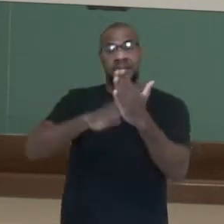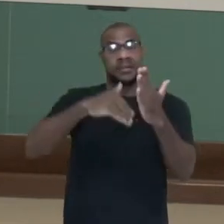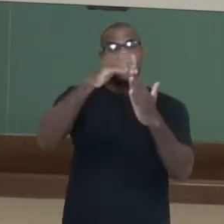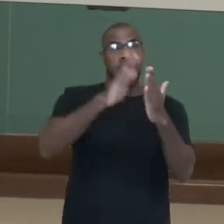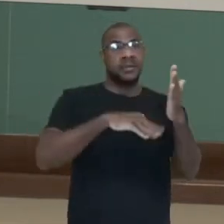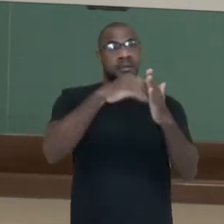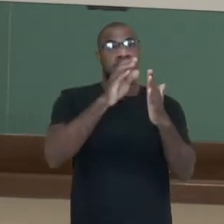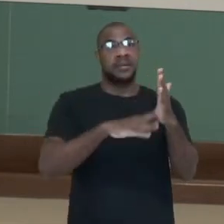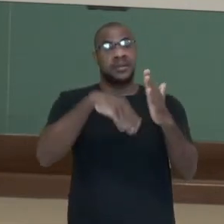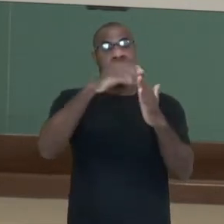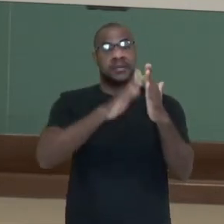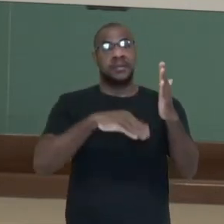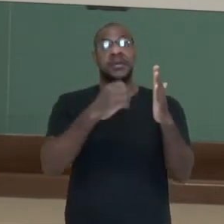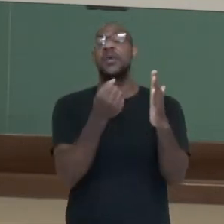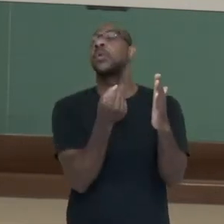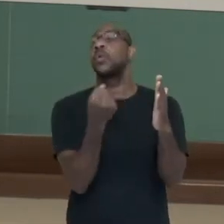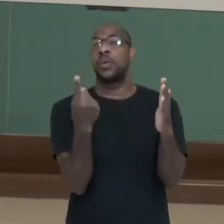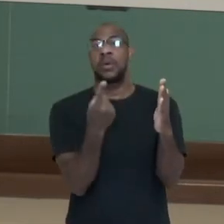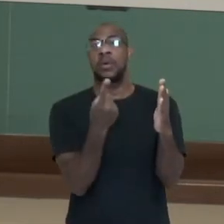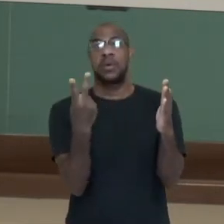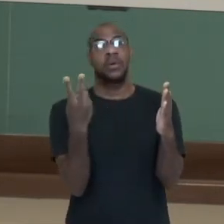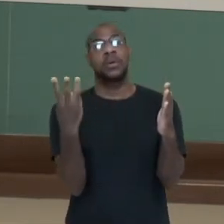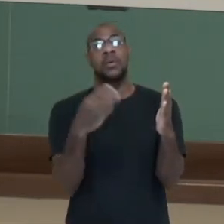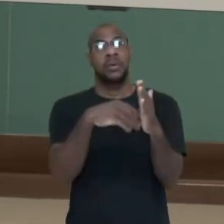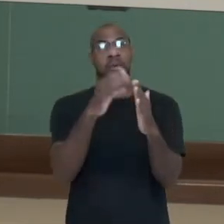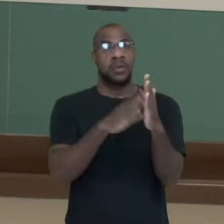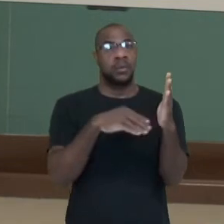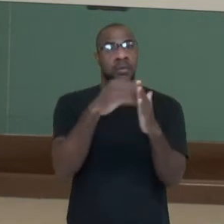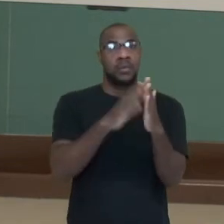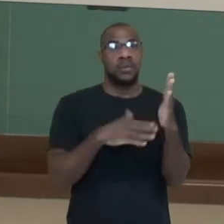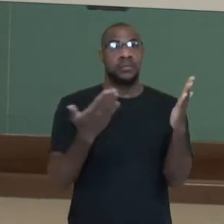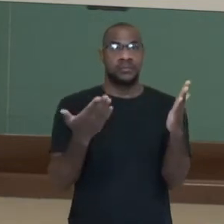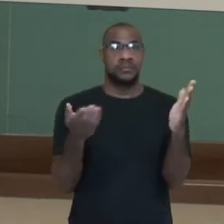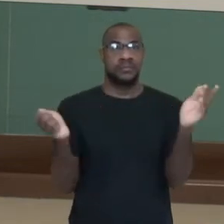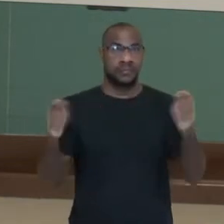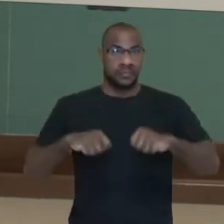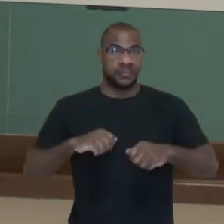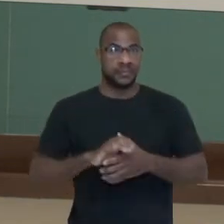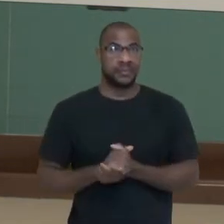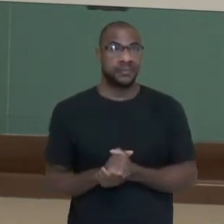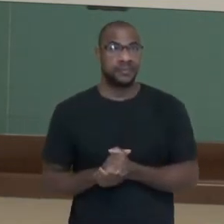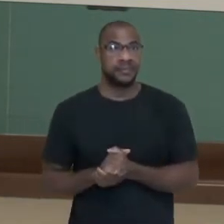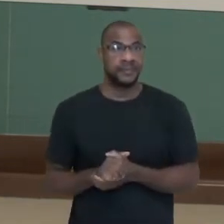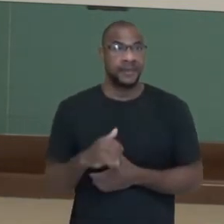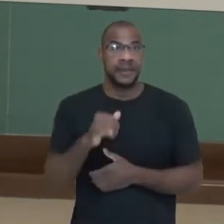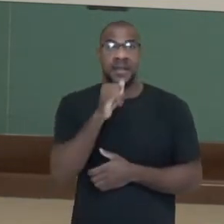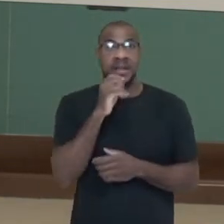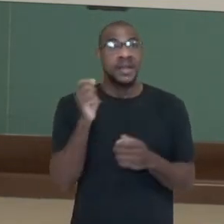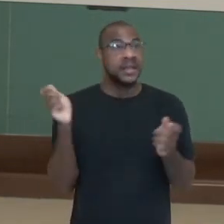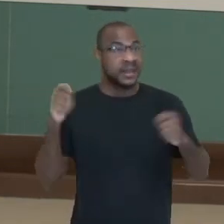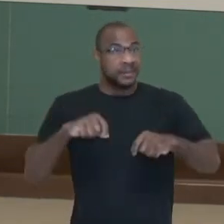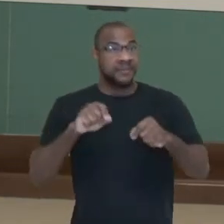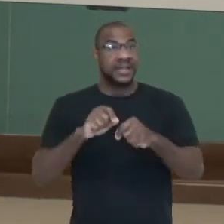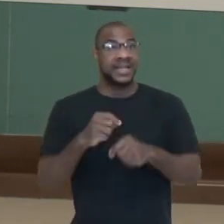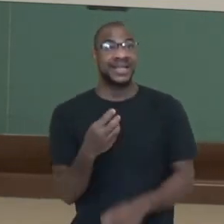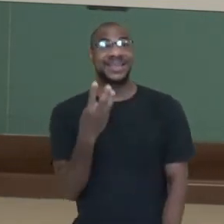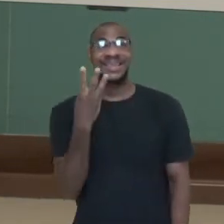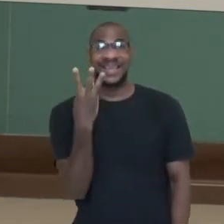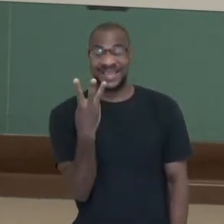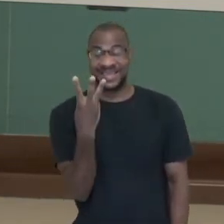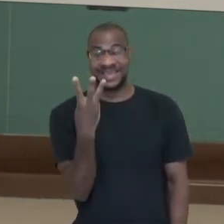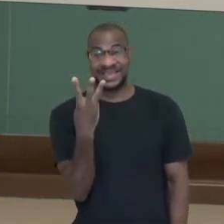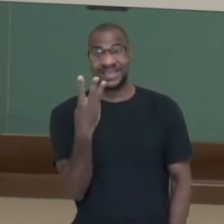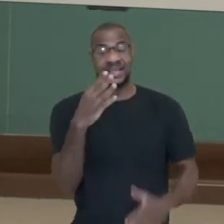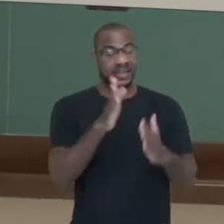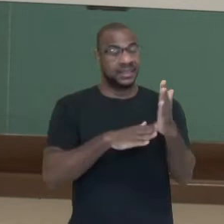parede, né? Quantas camadas. Uma demão significa que eu vou pintar a parede uma vez. 2 demãos, 2 vezes. E 3